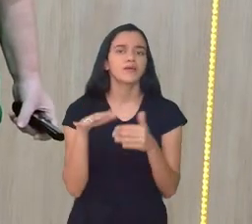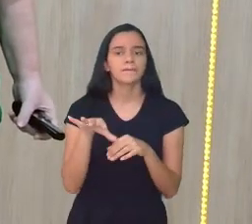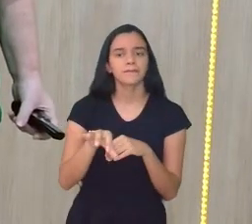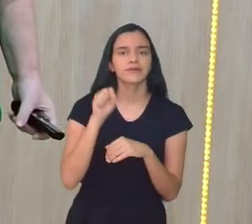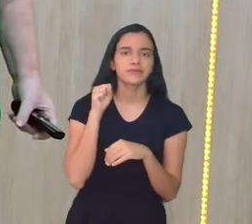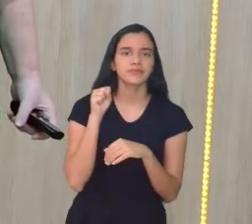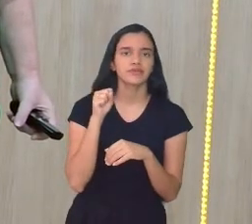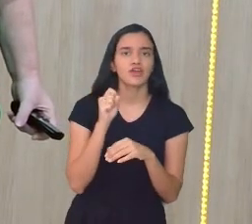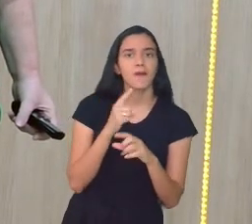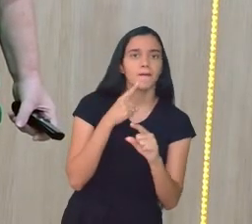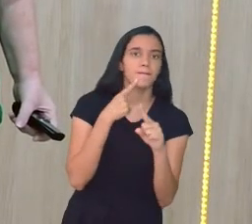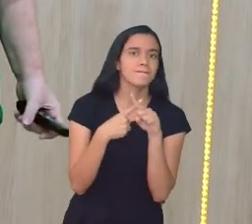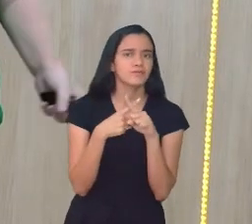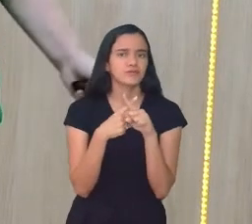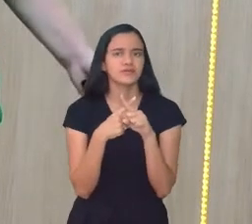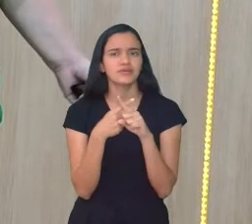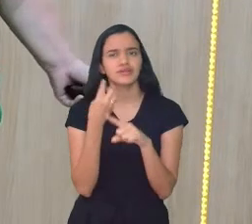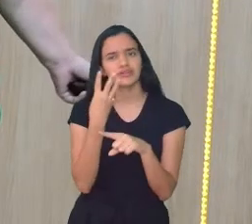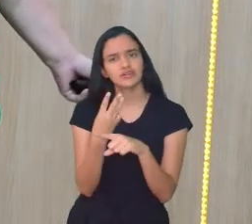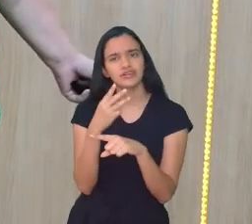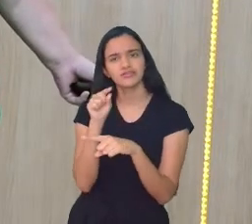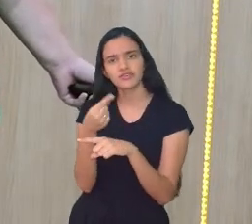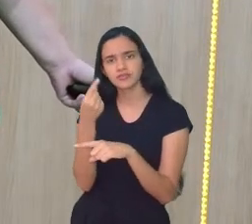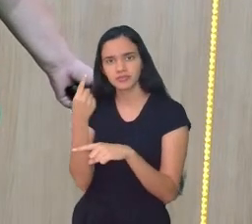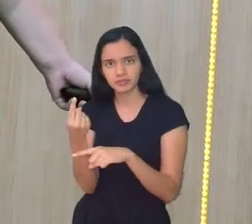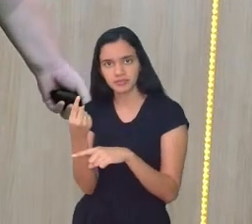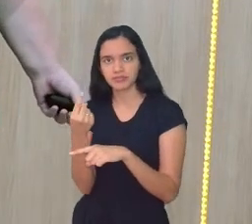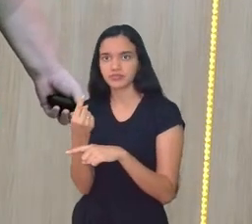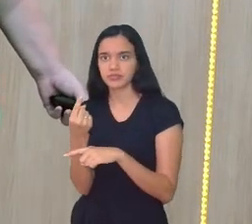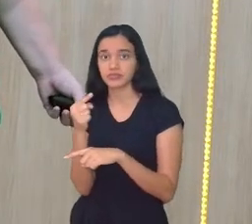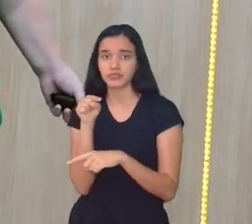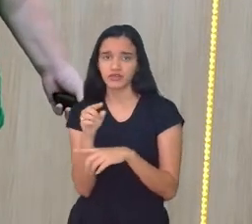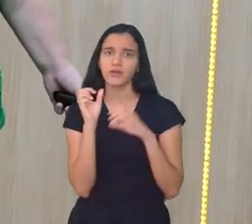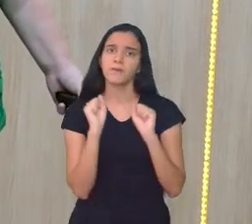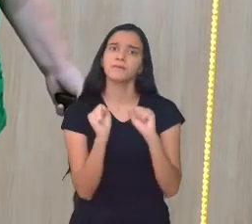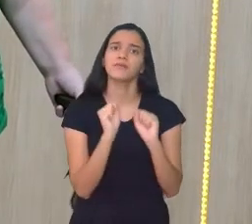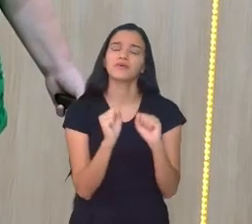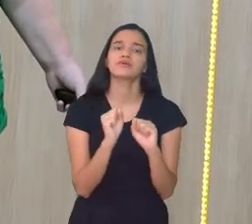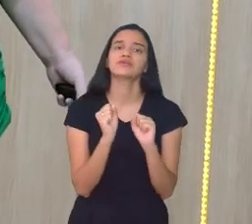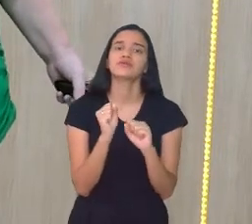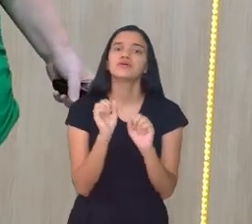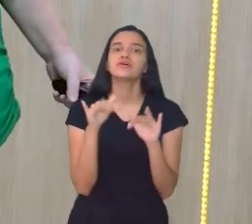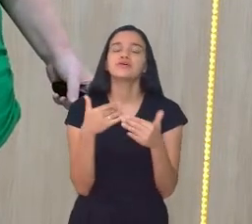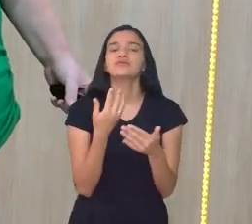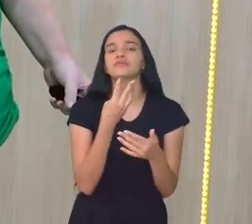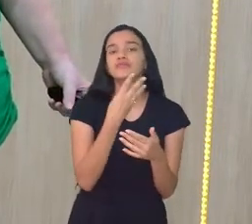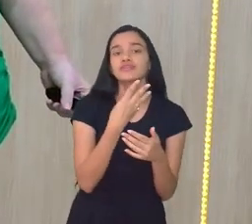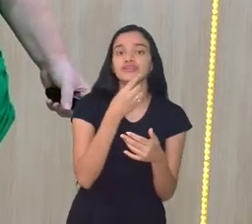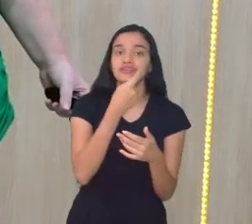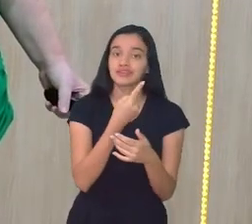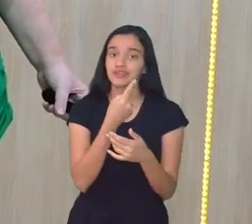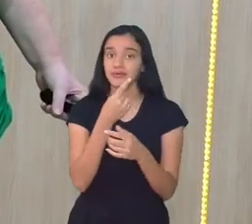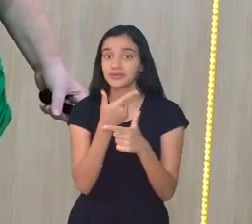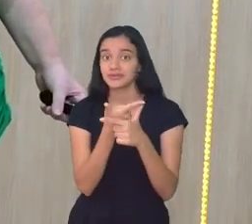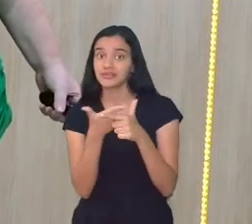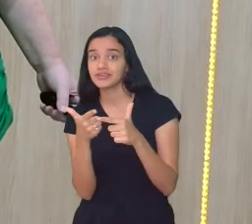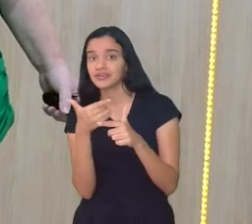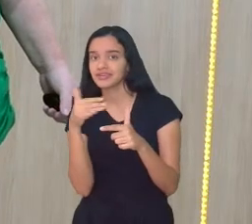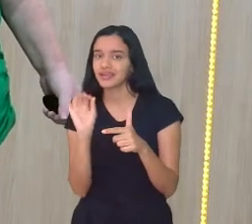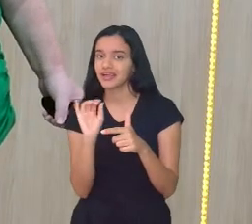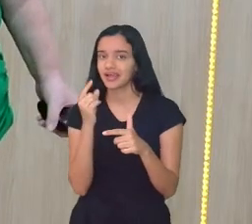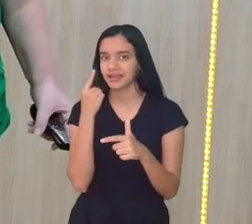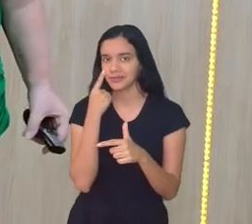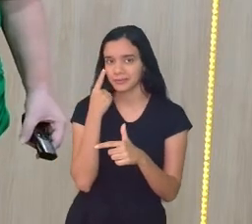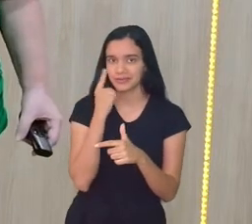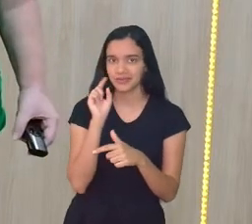número, multiplica por 3,1 que ele colocou, você pode multiplicar por 31 e dividir por 10. Mas isso a gente vê